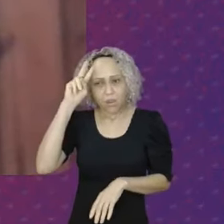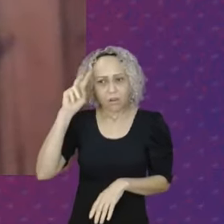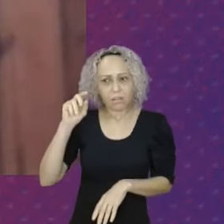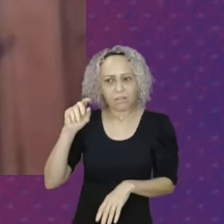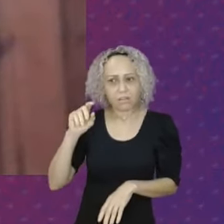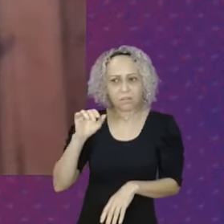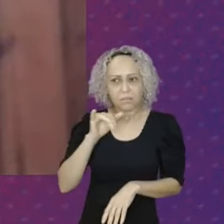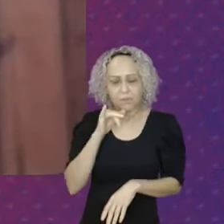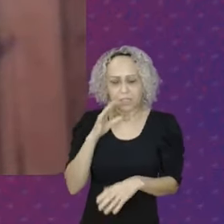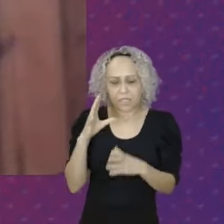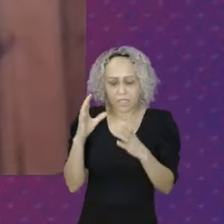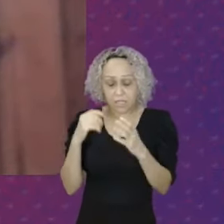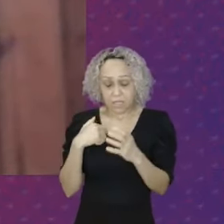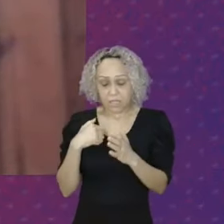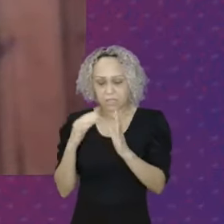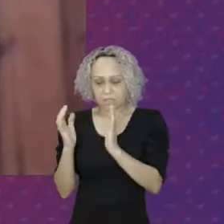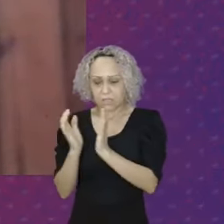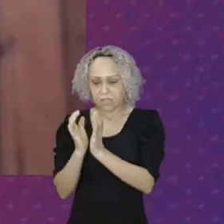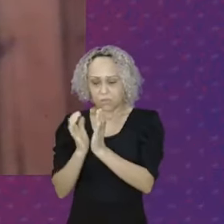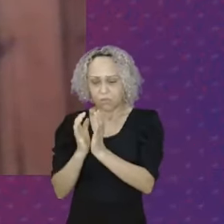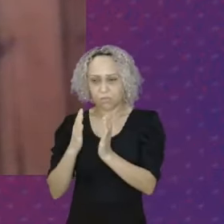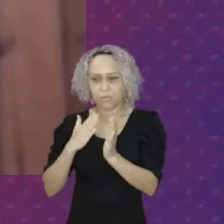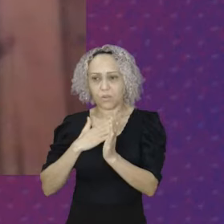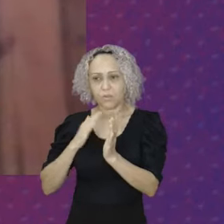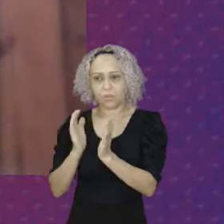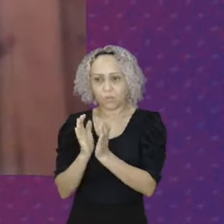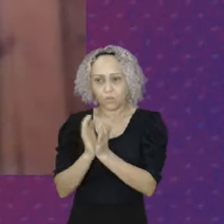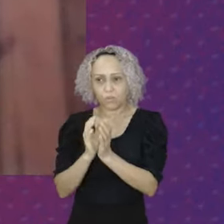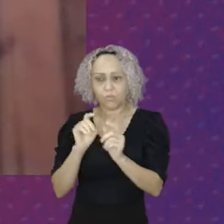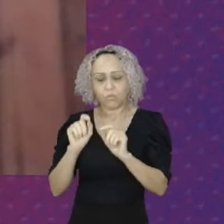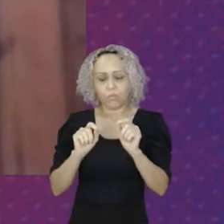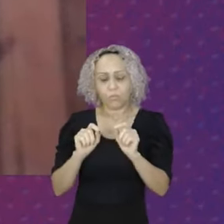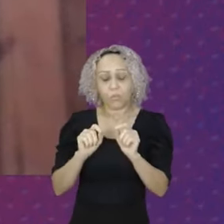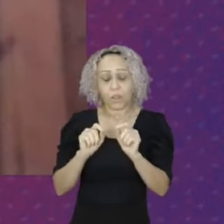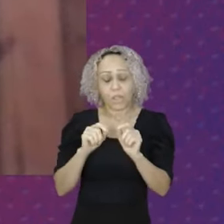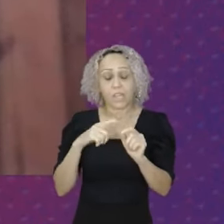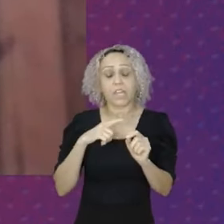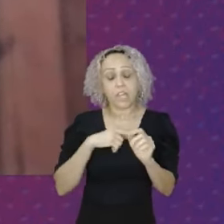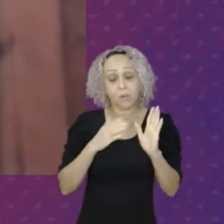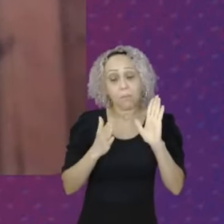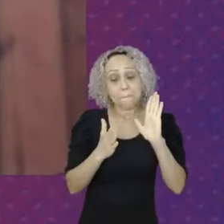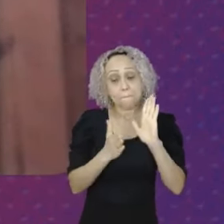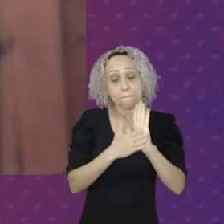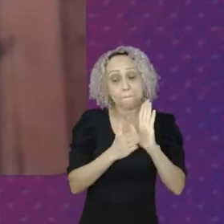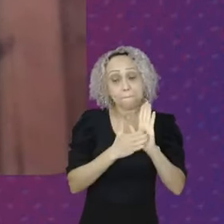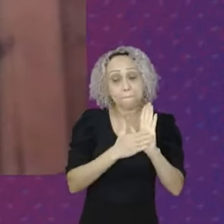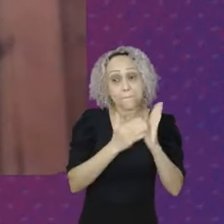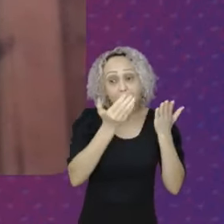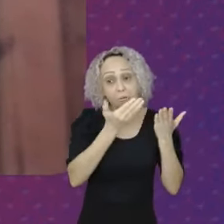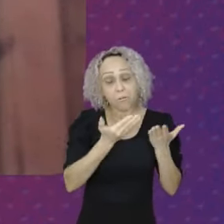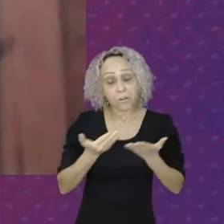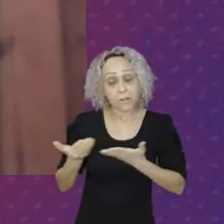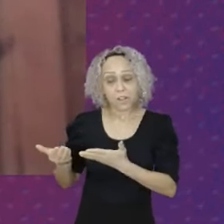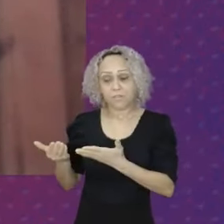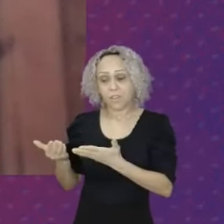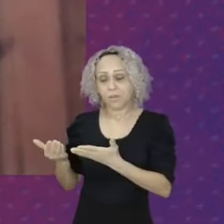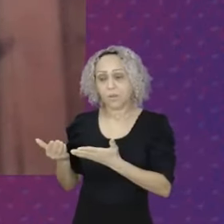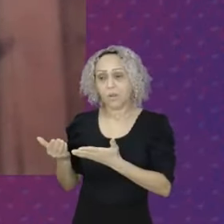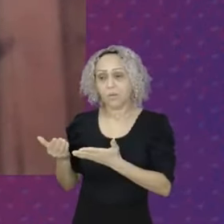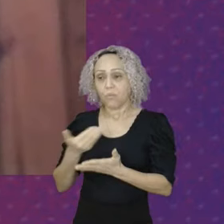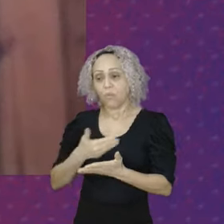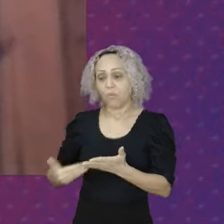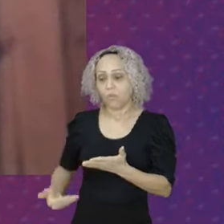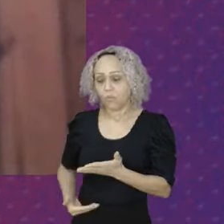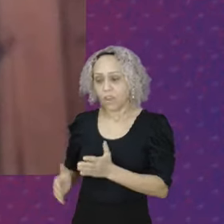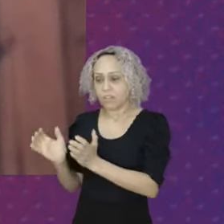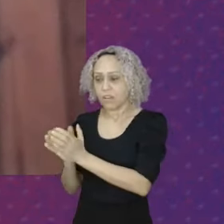eu levei uma série dessas propostas também para o governo de transição Então dentro do do movimento inclusivo dasito e da da